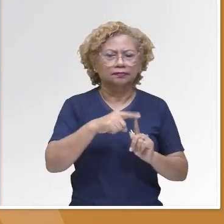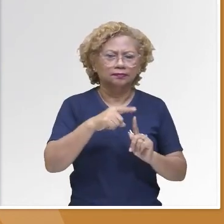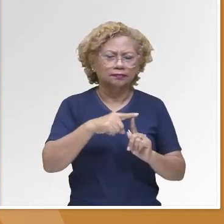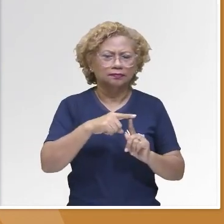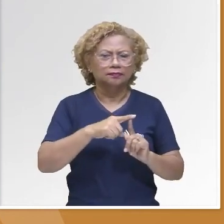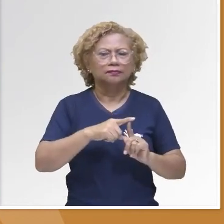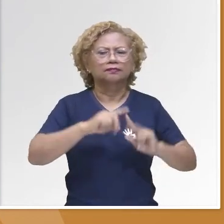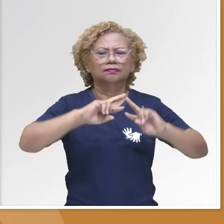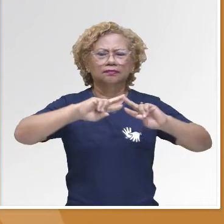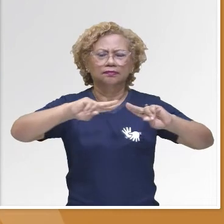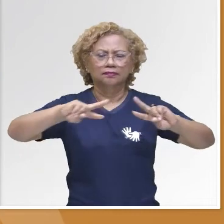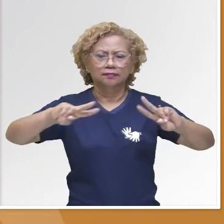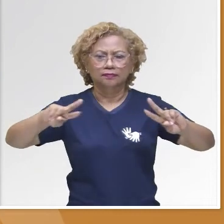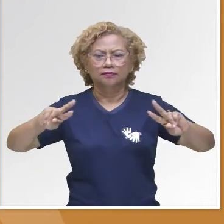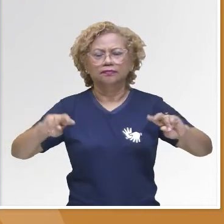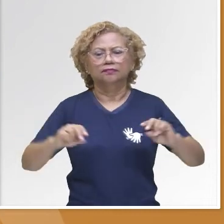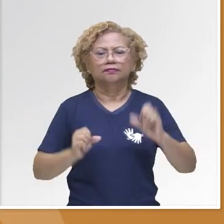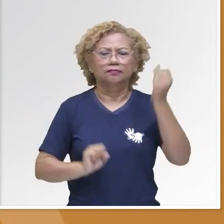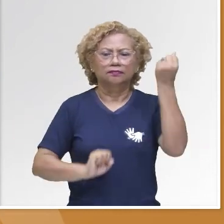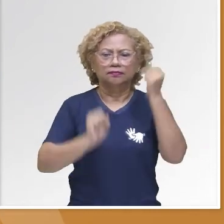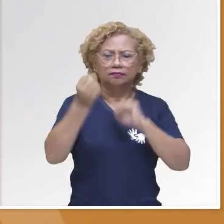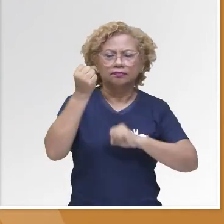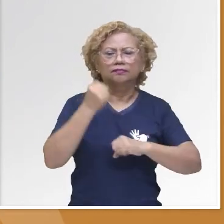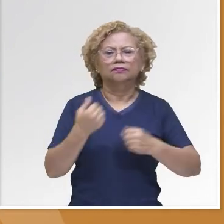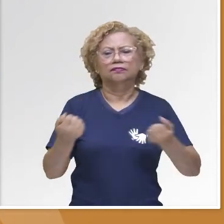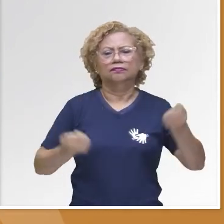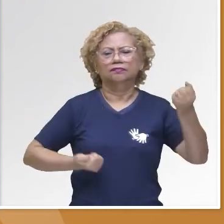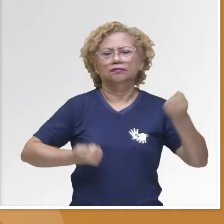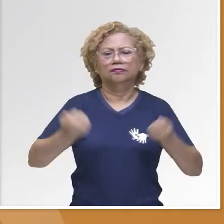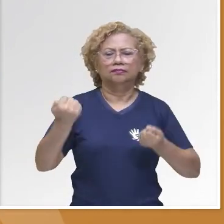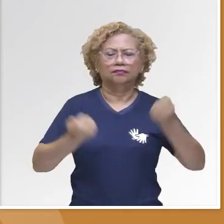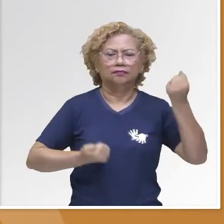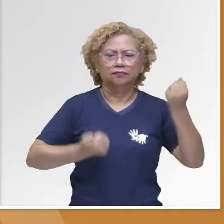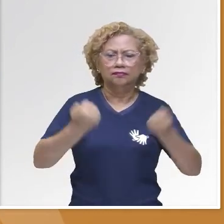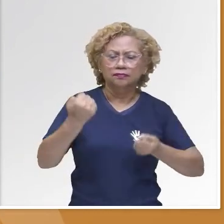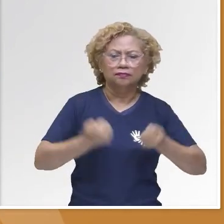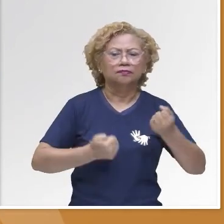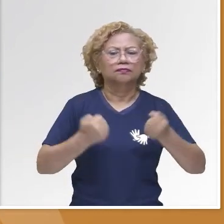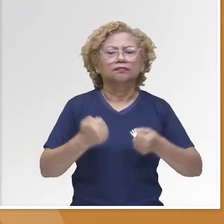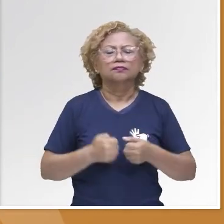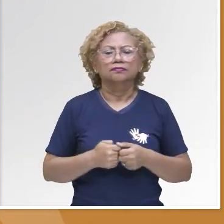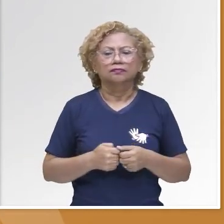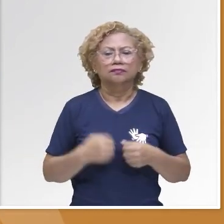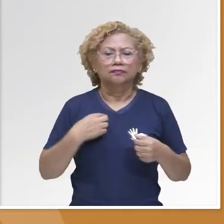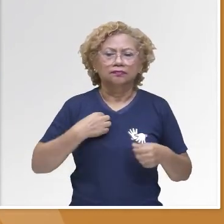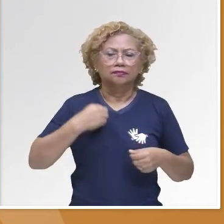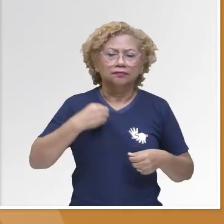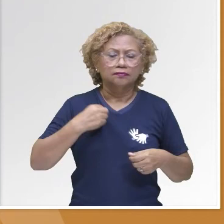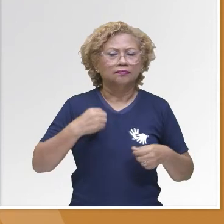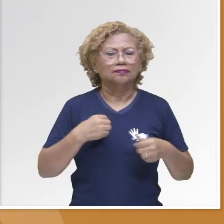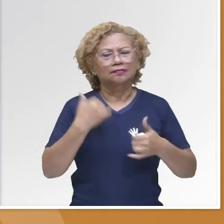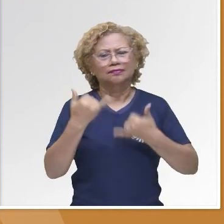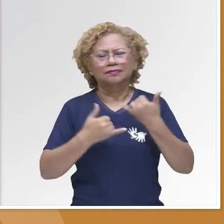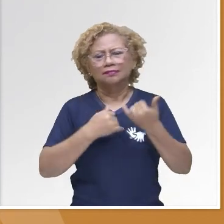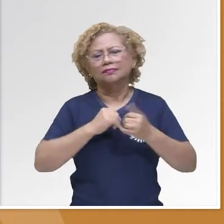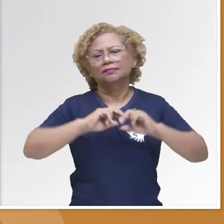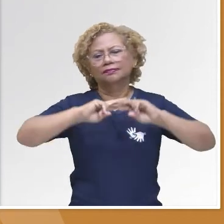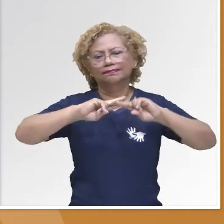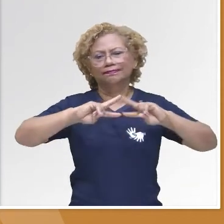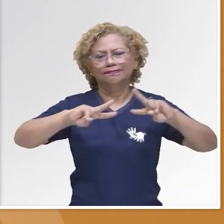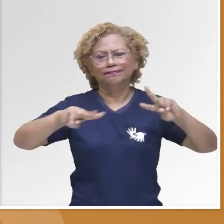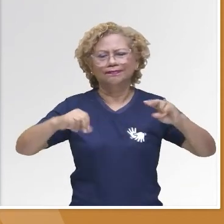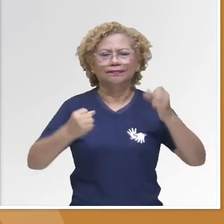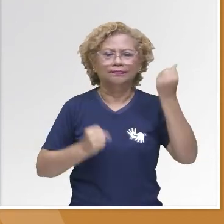química, siderúrgica, de automóveis, de tecidos, de brinquedos, tá? Enfim. Então,